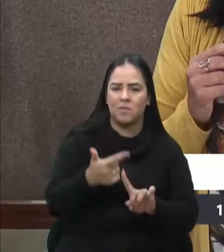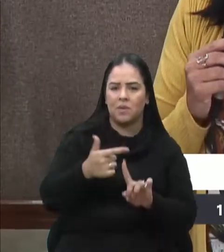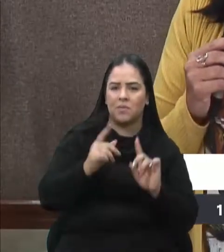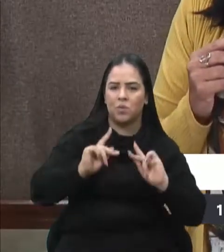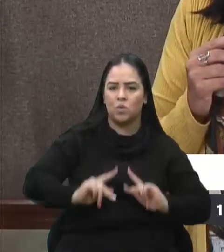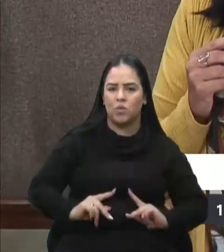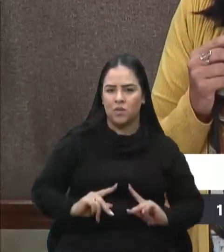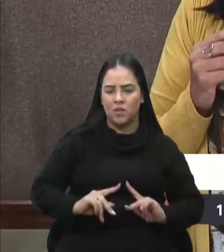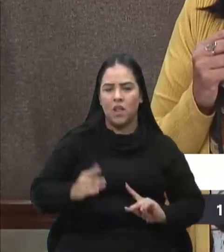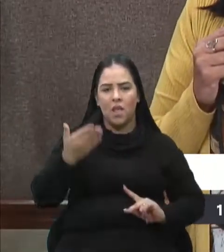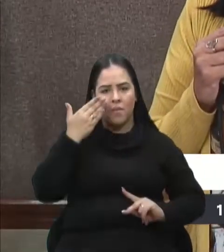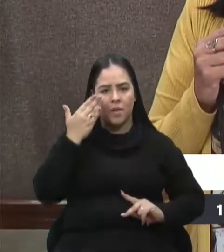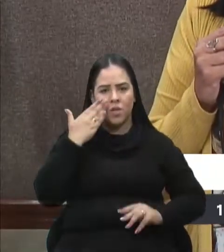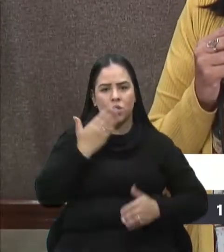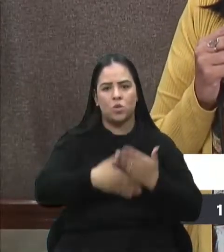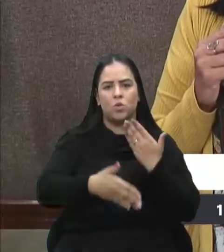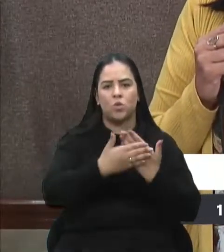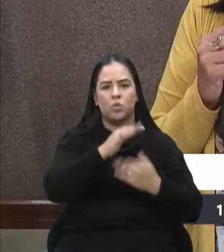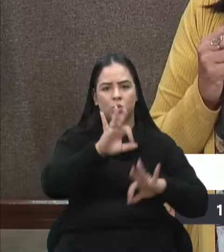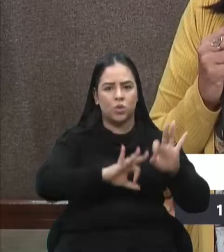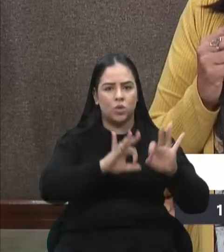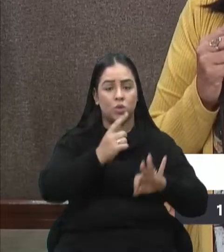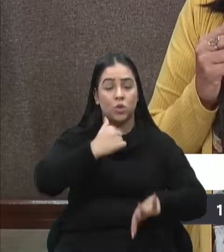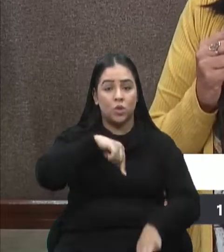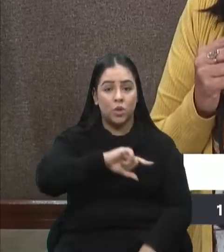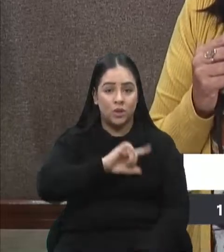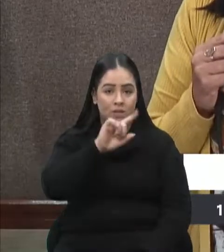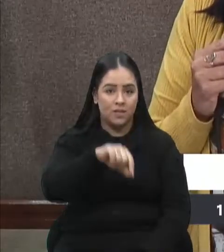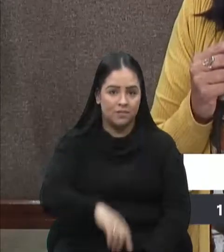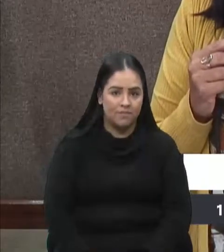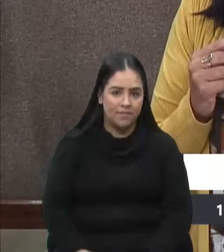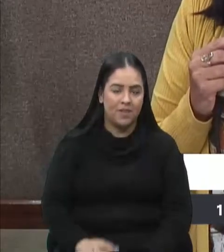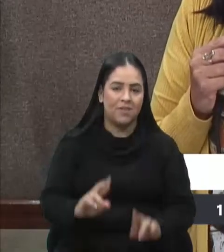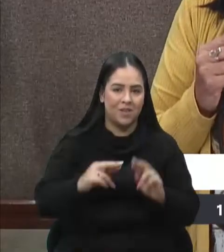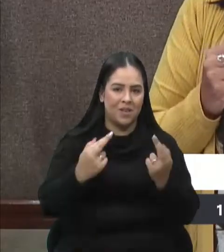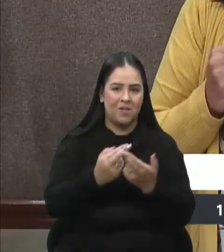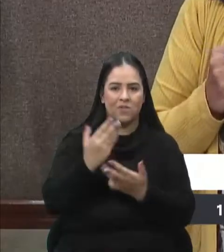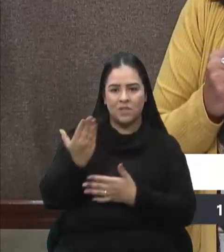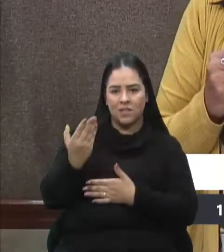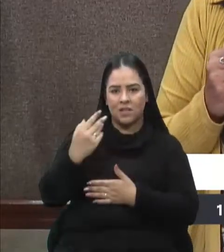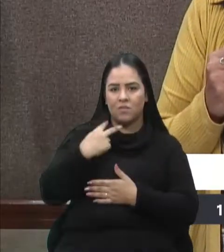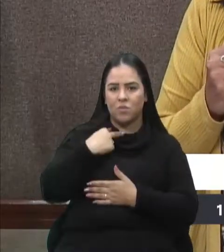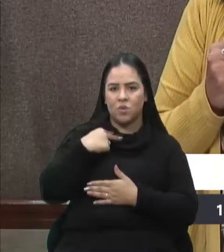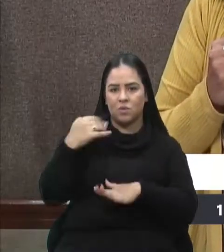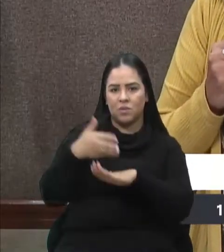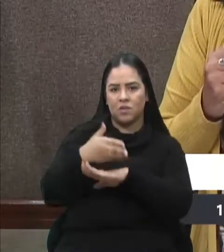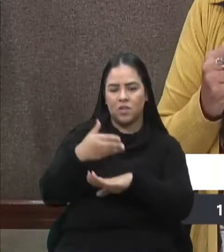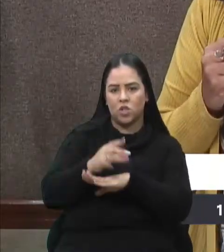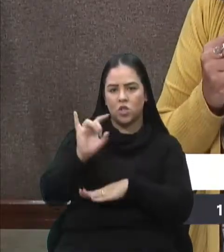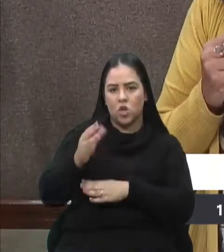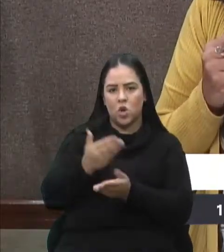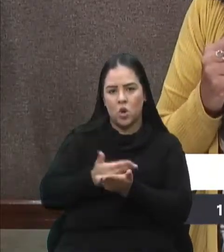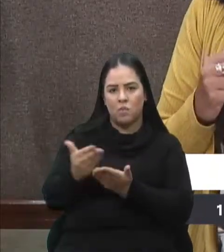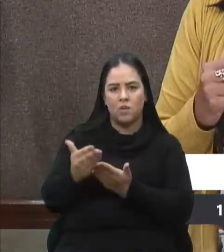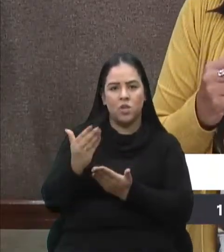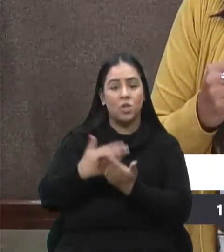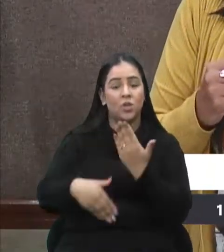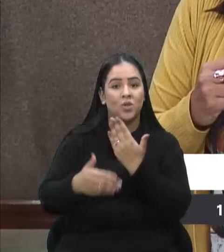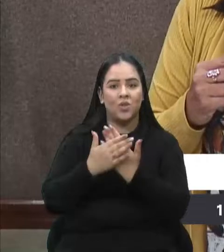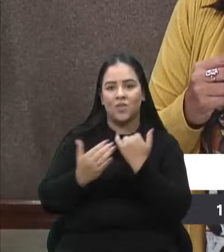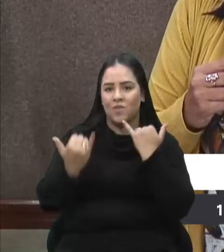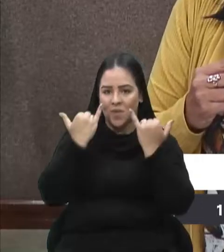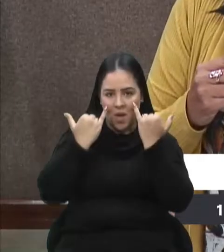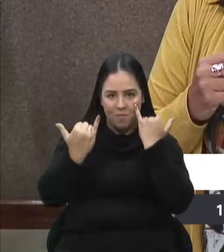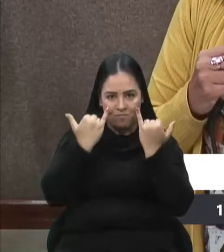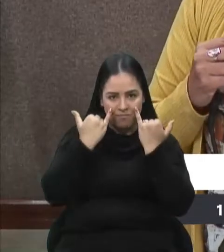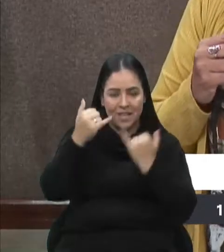ficaram sabendo sobre todo esse projeto, que fomos nós. Naquela reunião que o senhor não pôde participar, ficou só no começo, mas todas essas informações foram